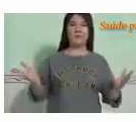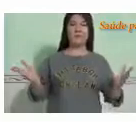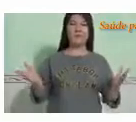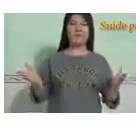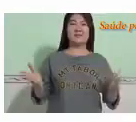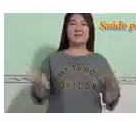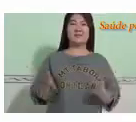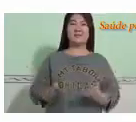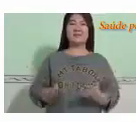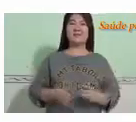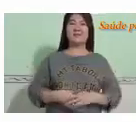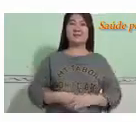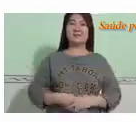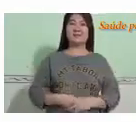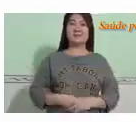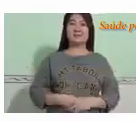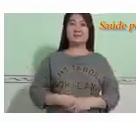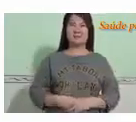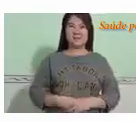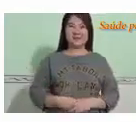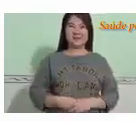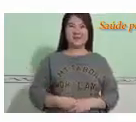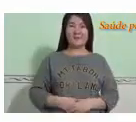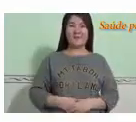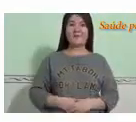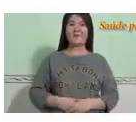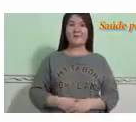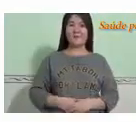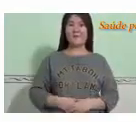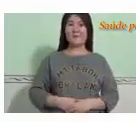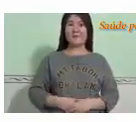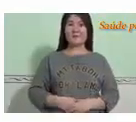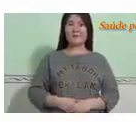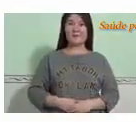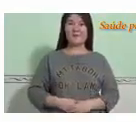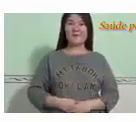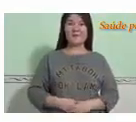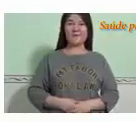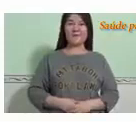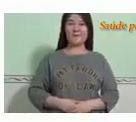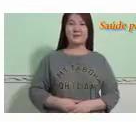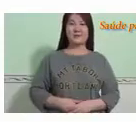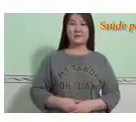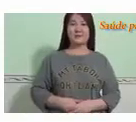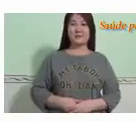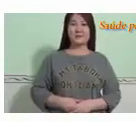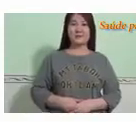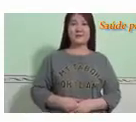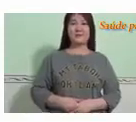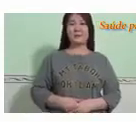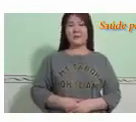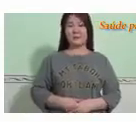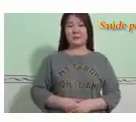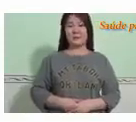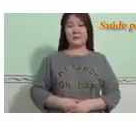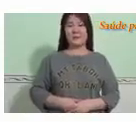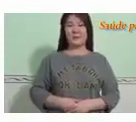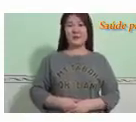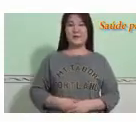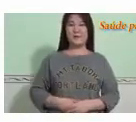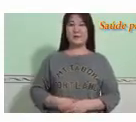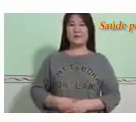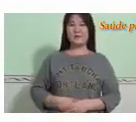2 pontos: evitar compartilhar alimentos, copos e talheres, evitar ir para ambientes fechados e com grande concentração